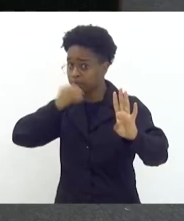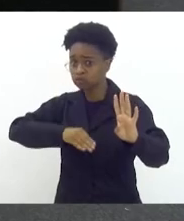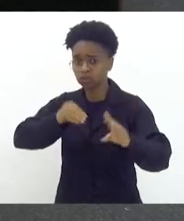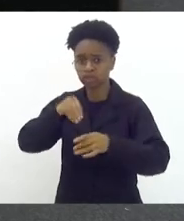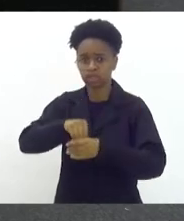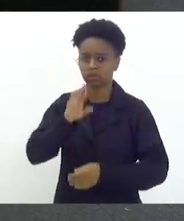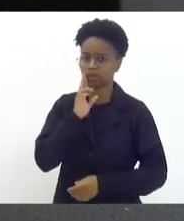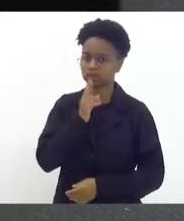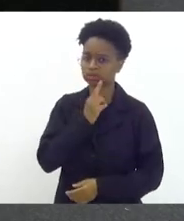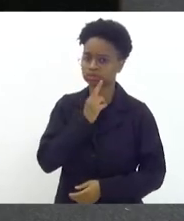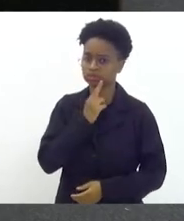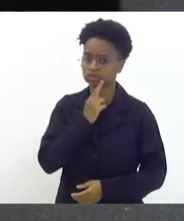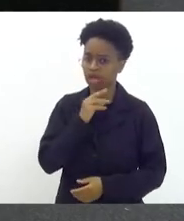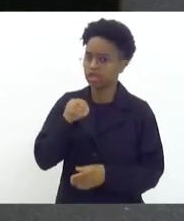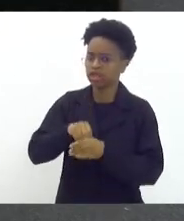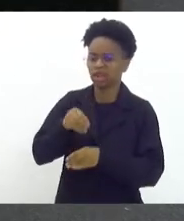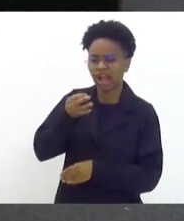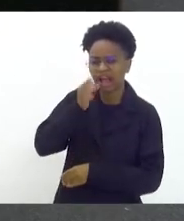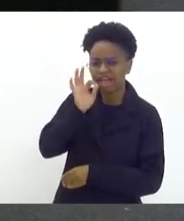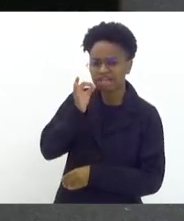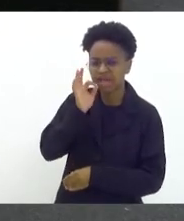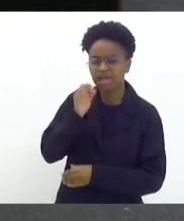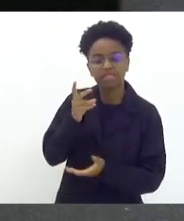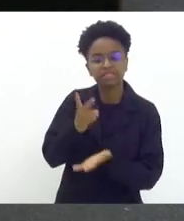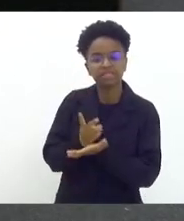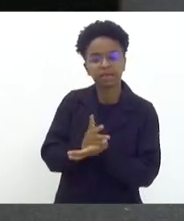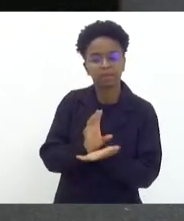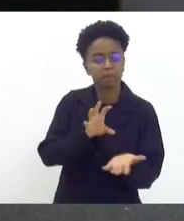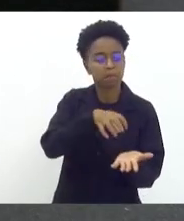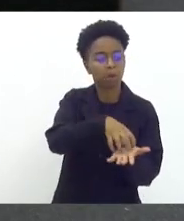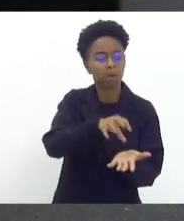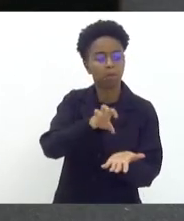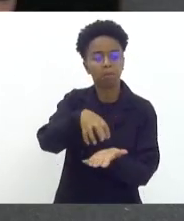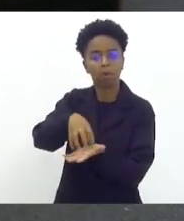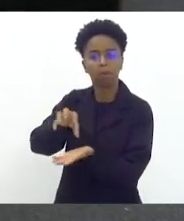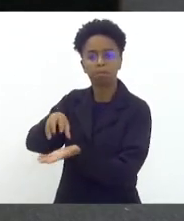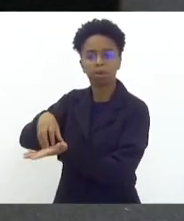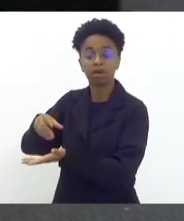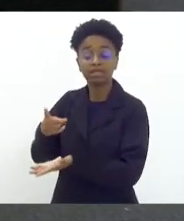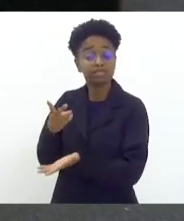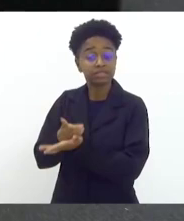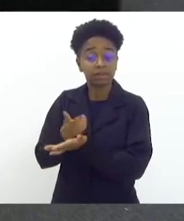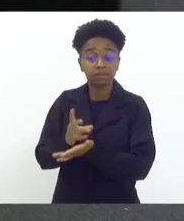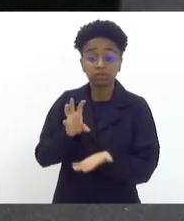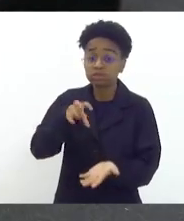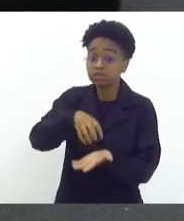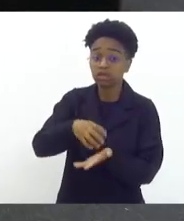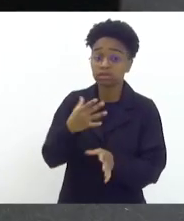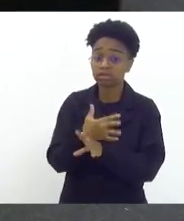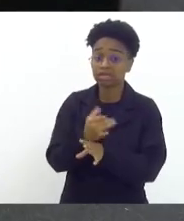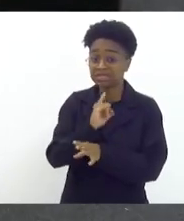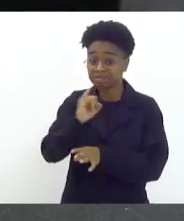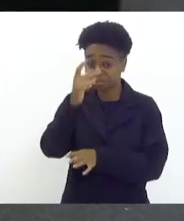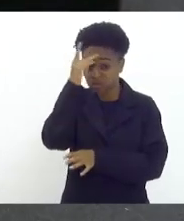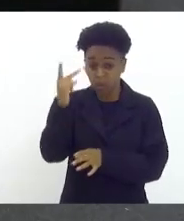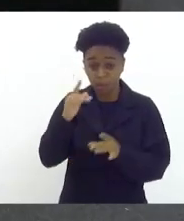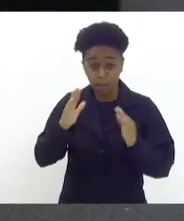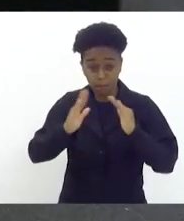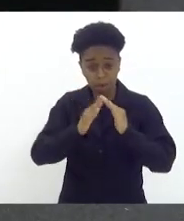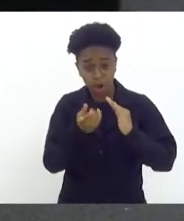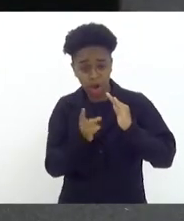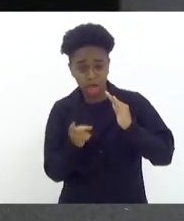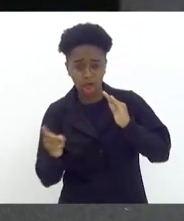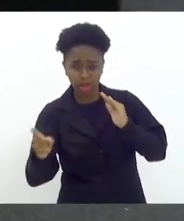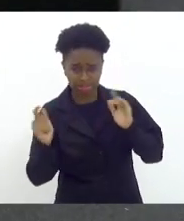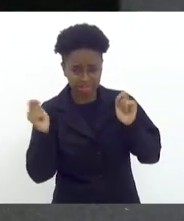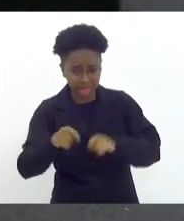restaurantes nesses cafés que são sempre centralizados ou seja nos centros das cidades quem mora no bairro tem dinheiro de passagem de